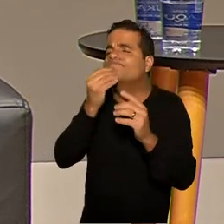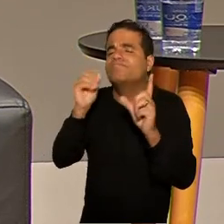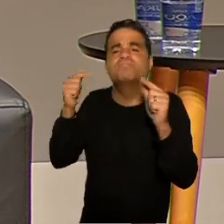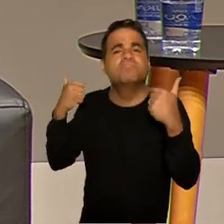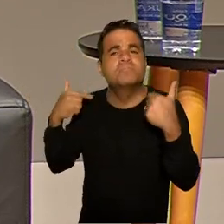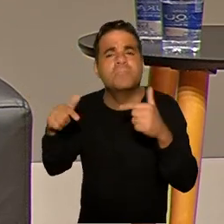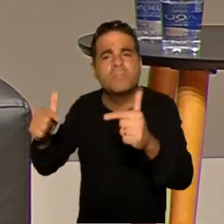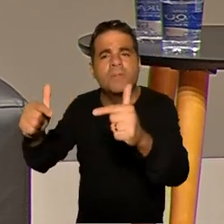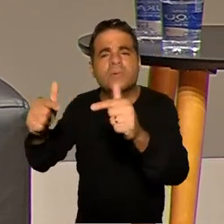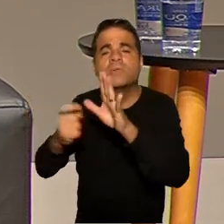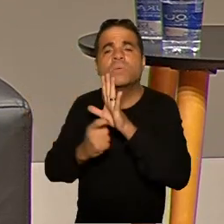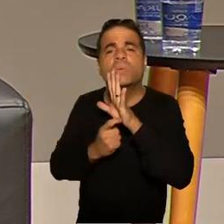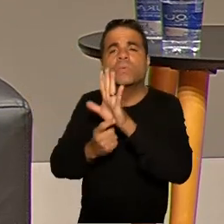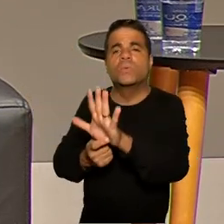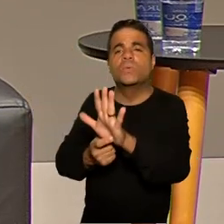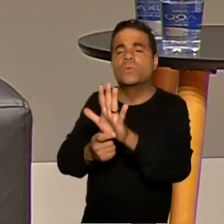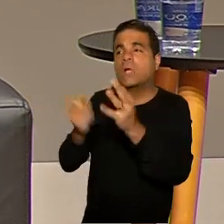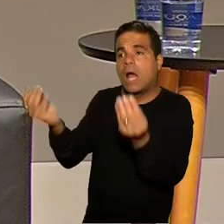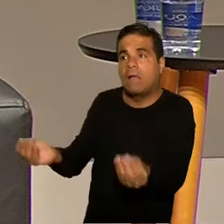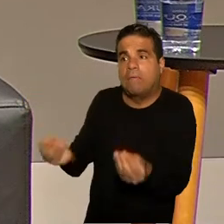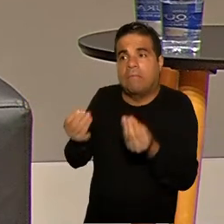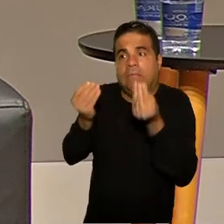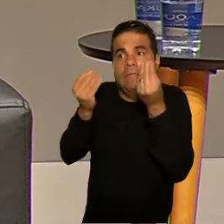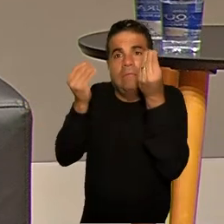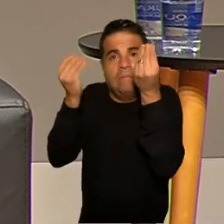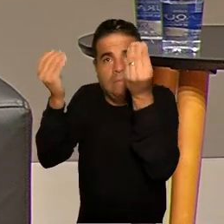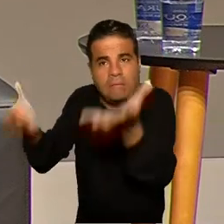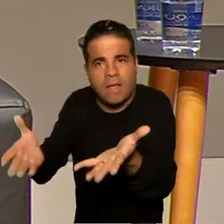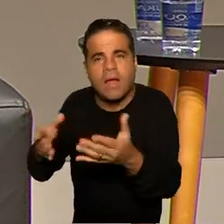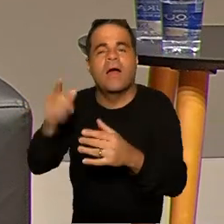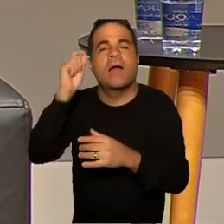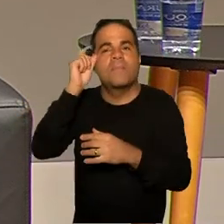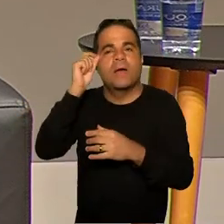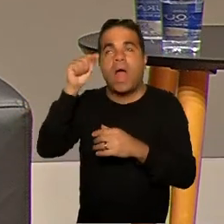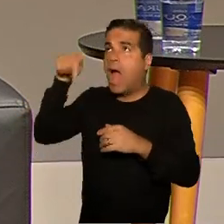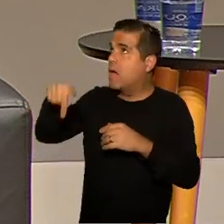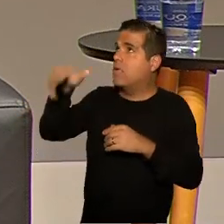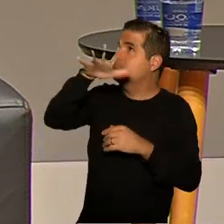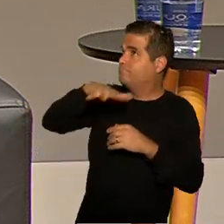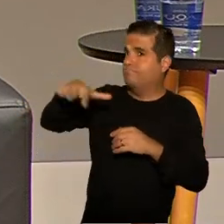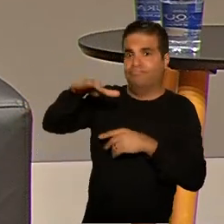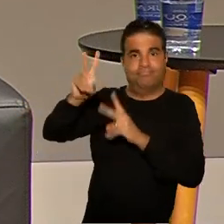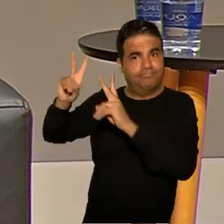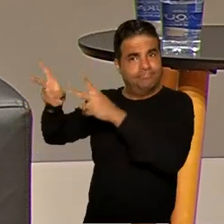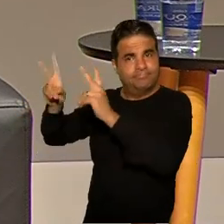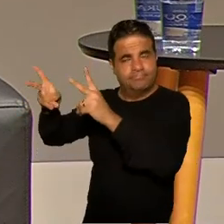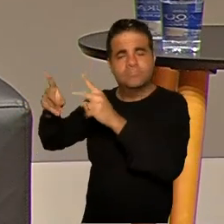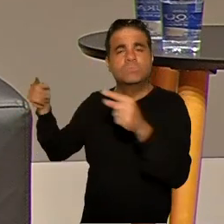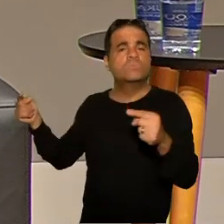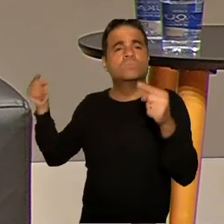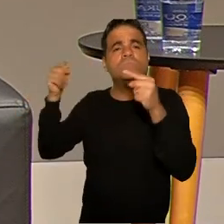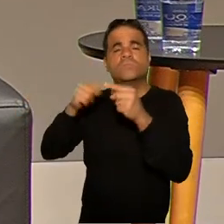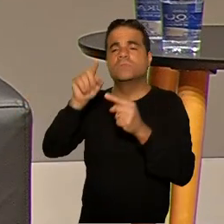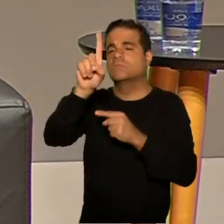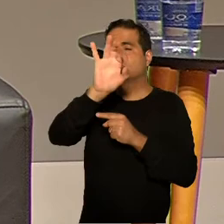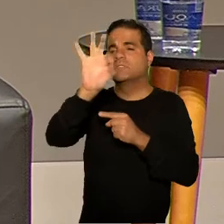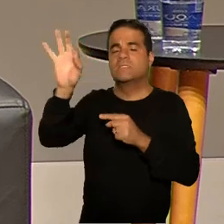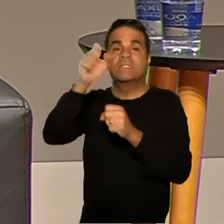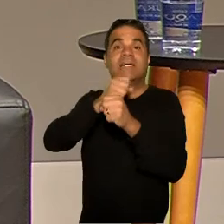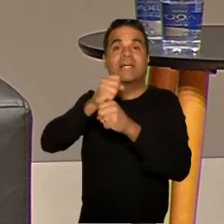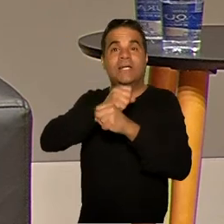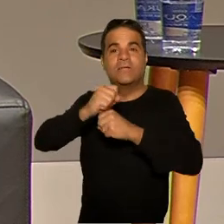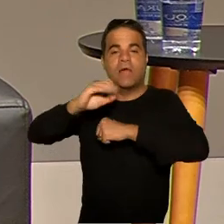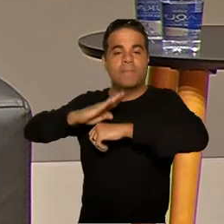numa exposição que foi sediada pelo Centro Cultural Fiesp aqui na galeria teve a ver com 100 anos da